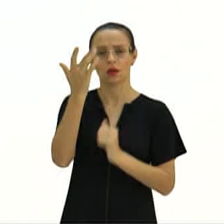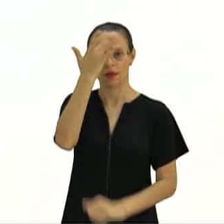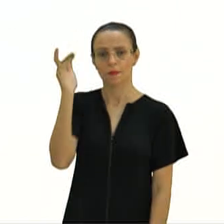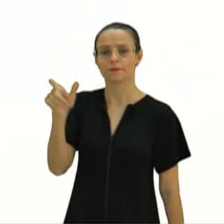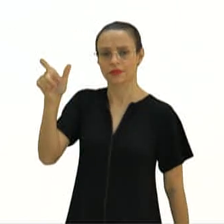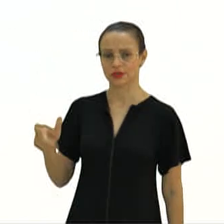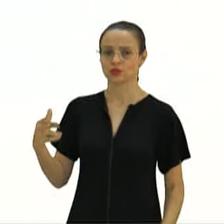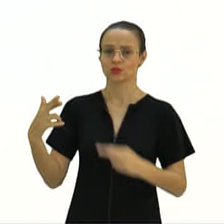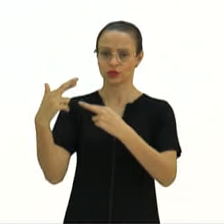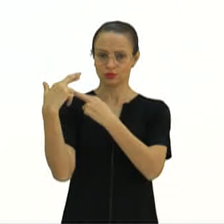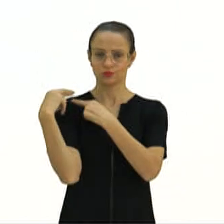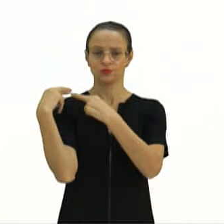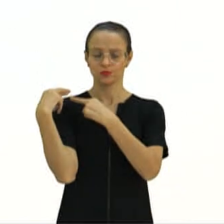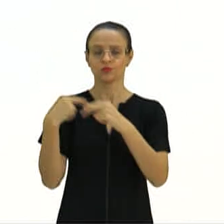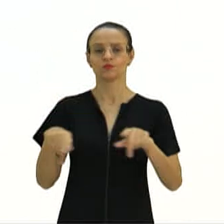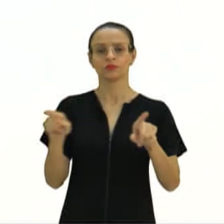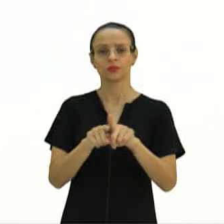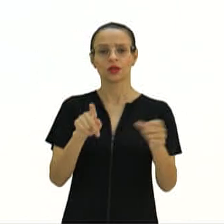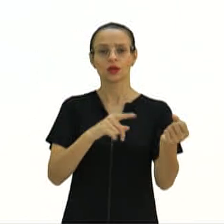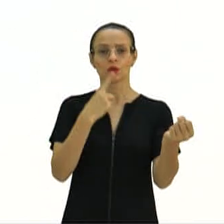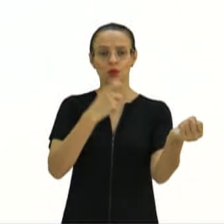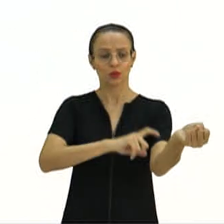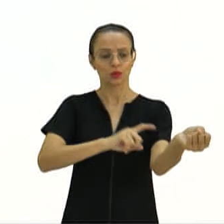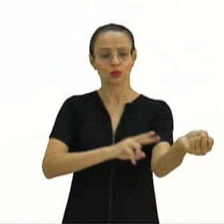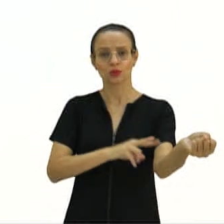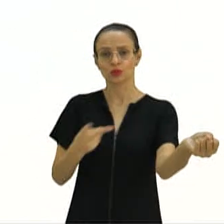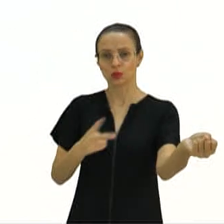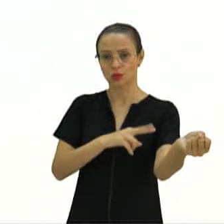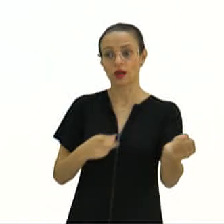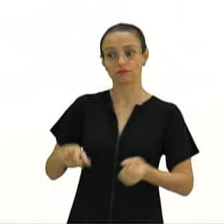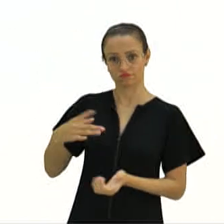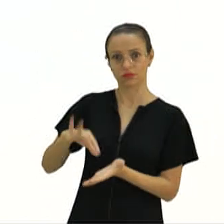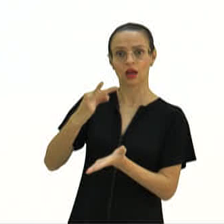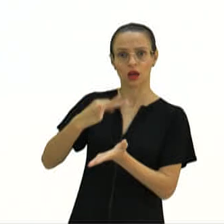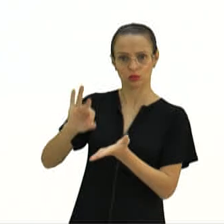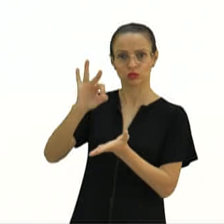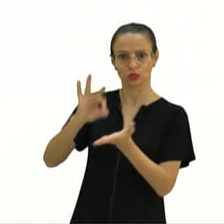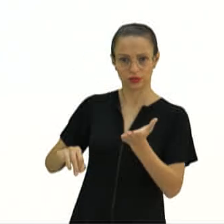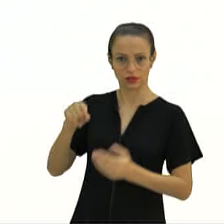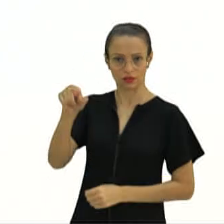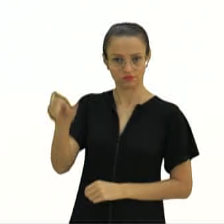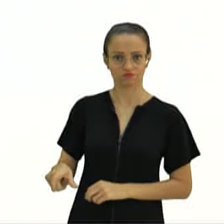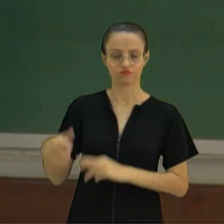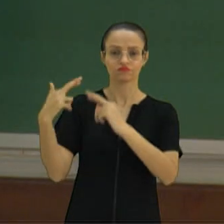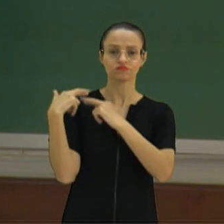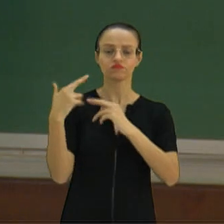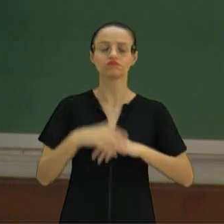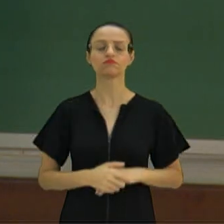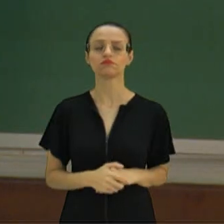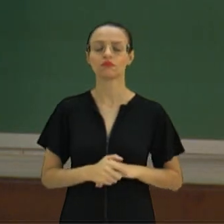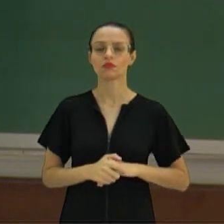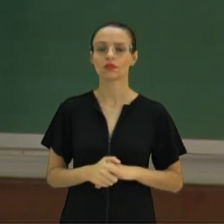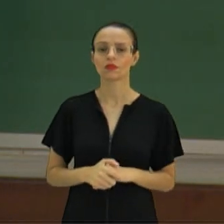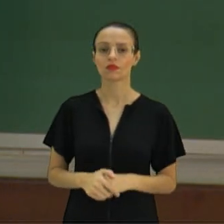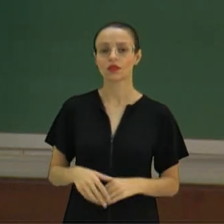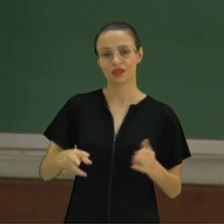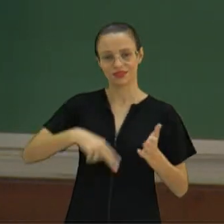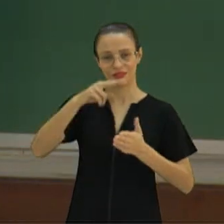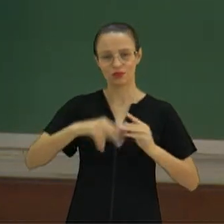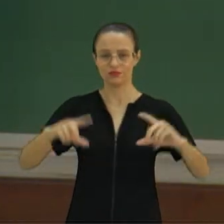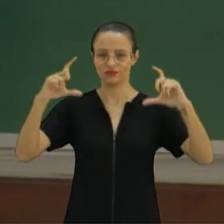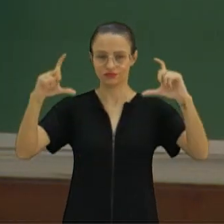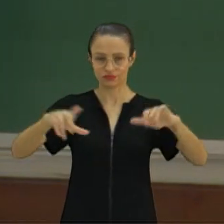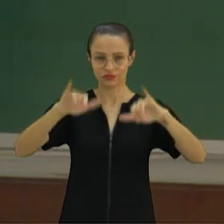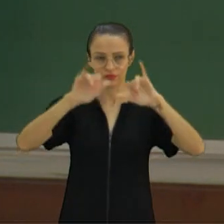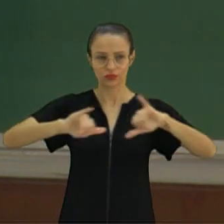um responsável e a coleta deve ser autorizada por ele. Realizamos aqui a leitura desse fragmento,